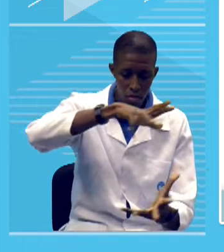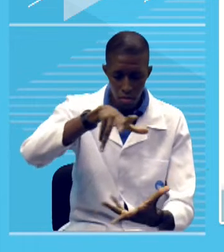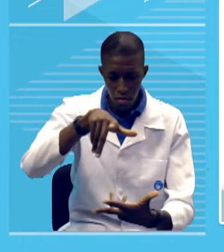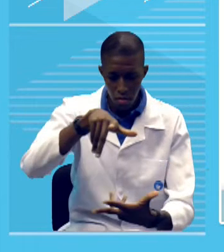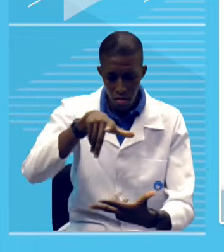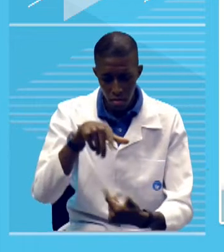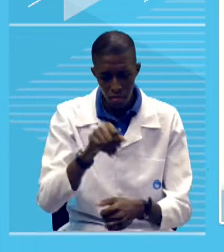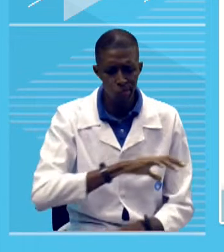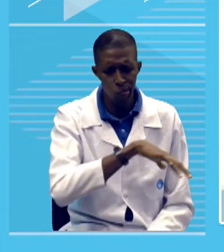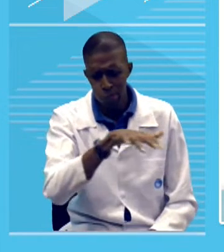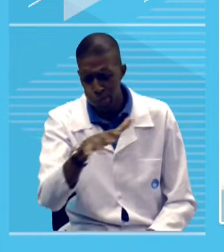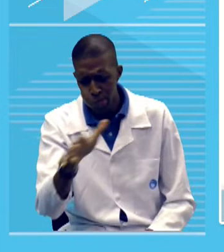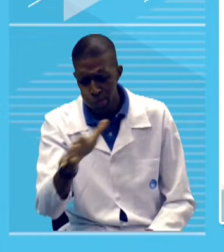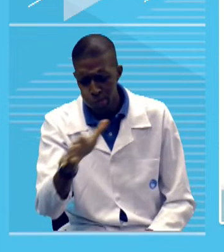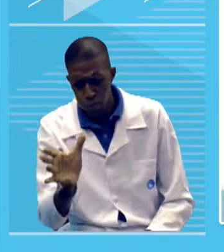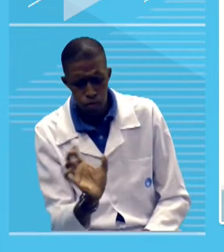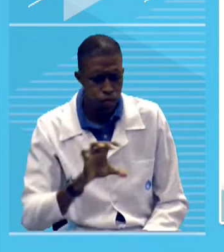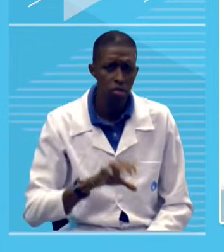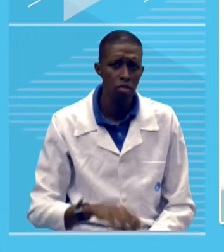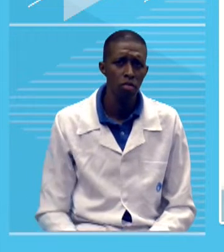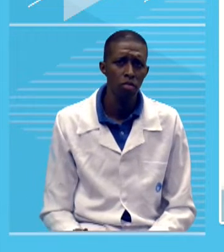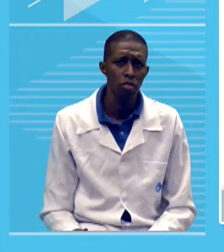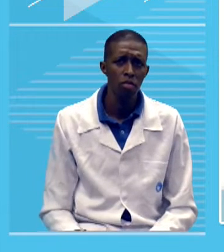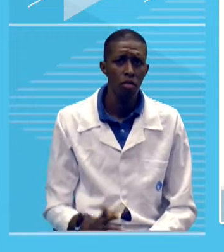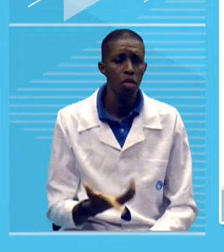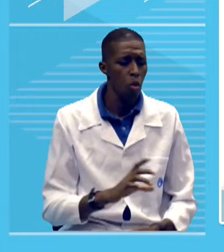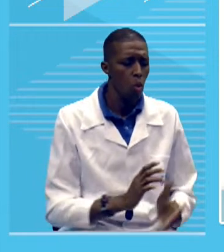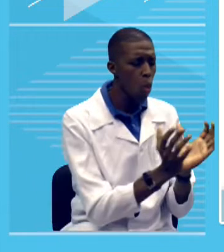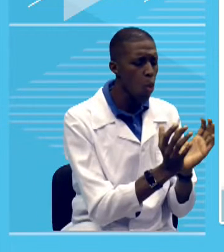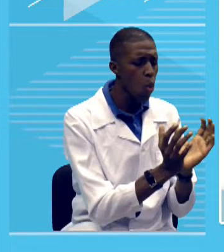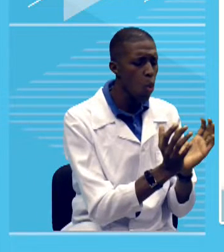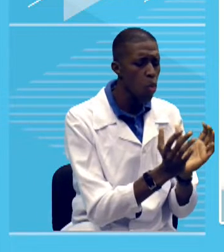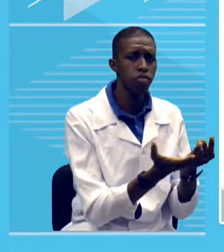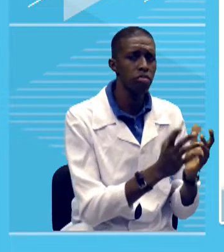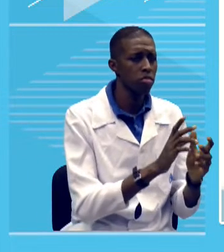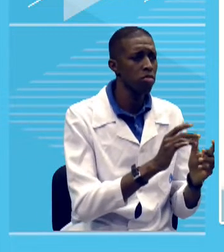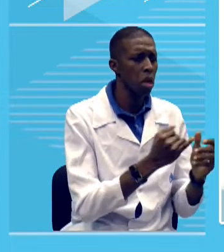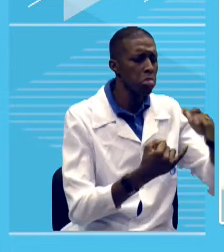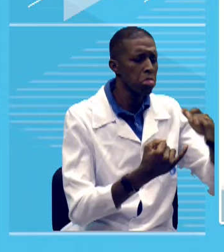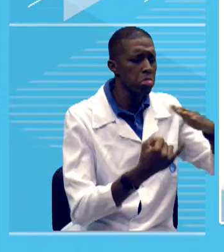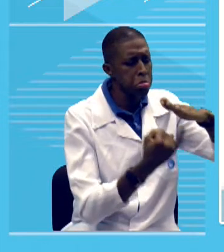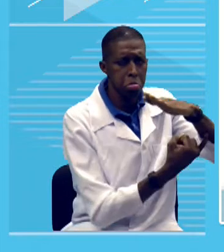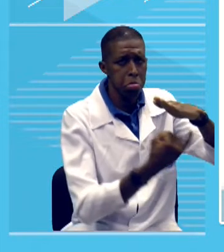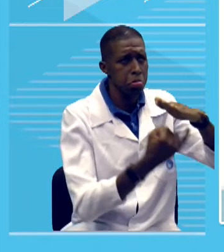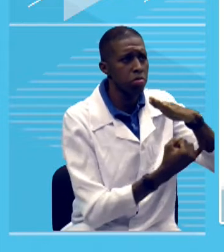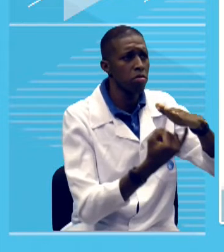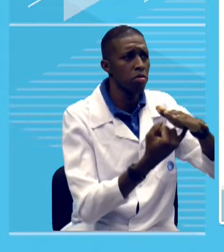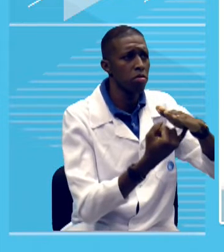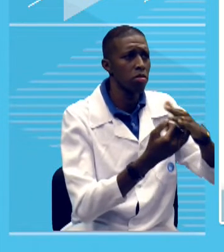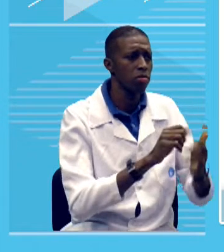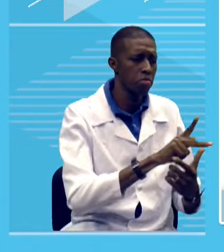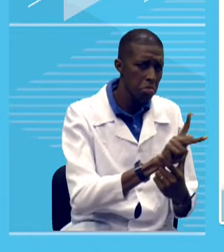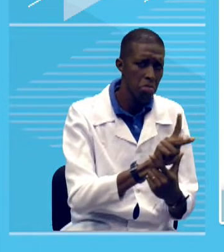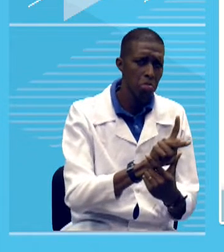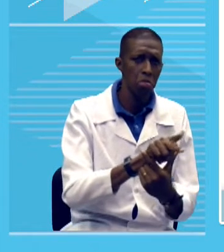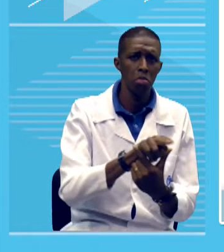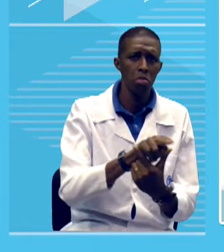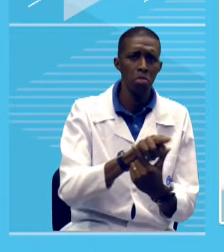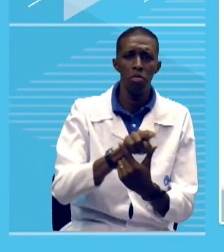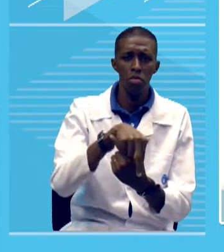vou tentar corrigir alguns erros e tentar corrigir alguns erros como por exemplo a China